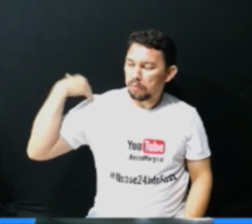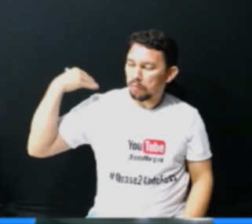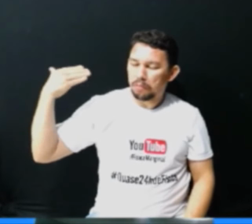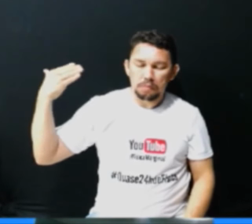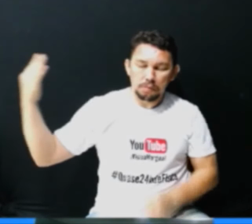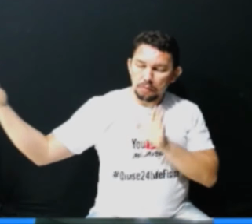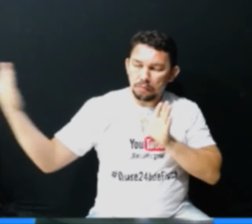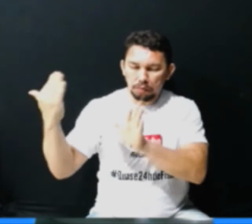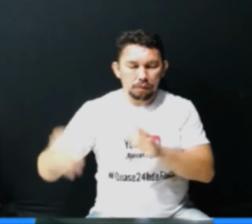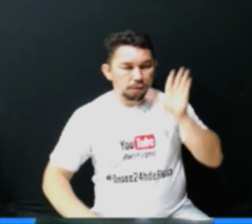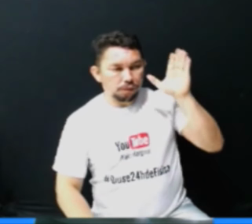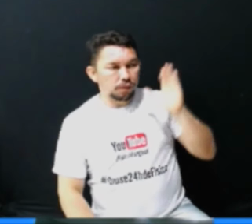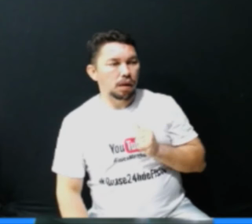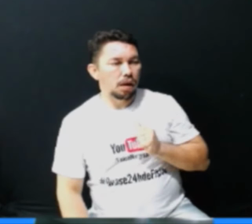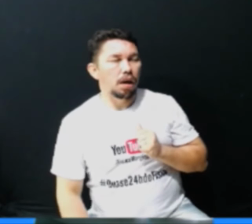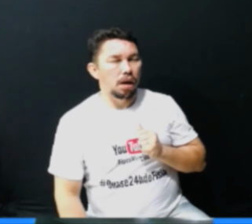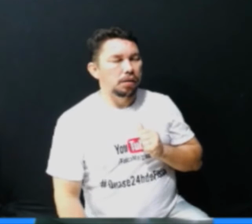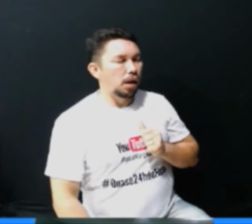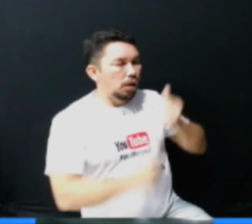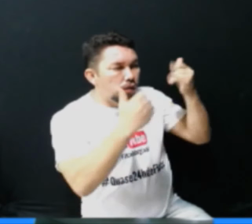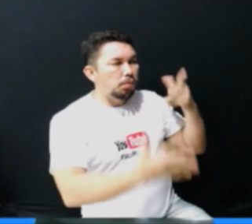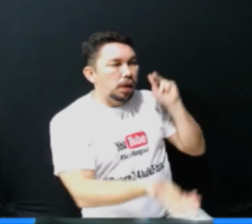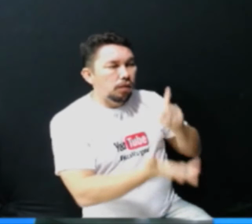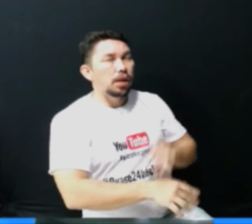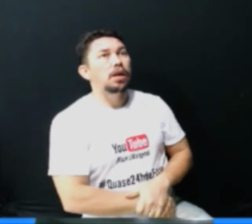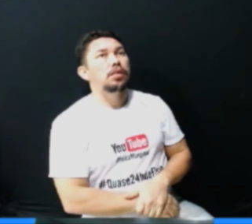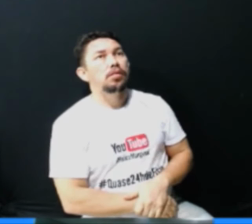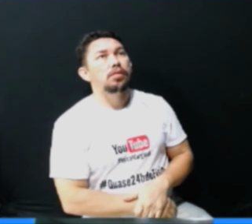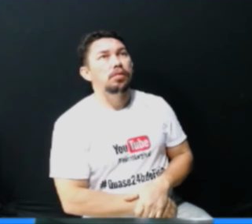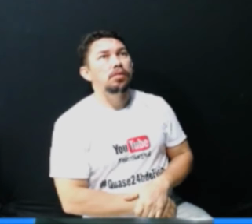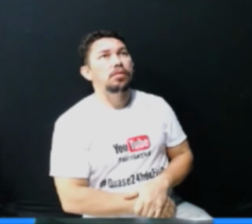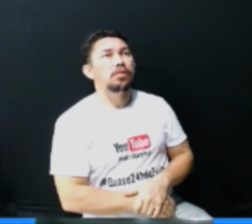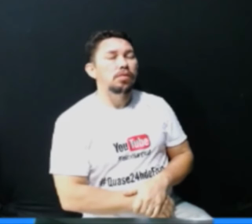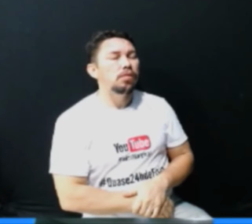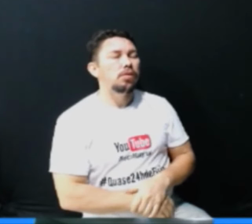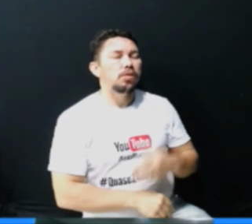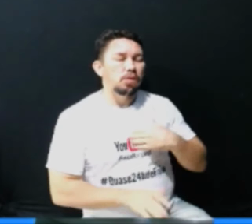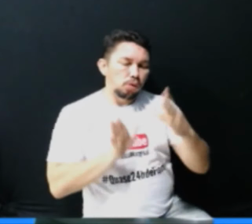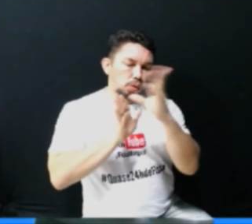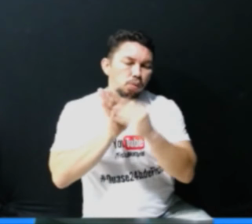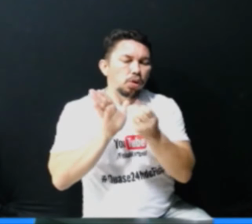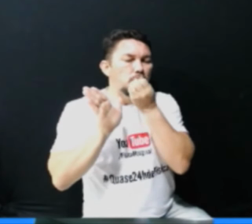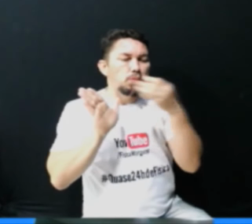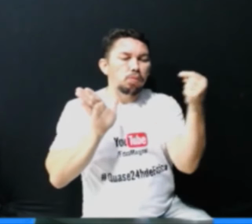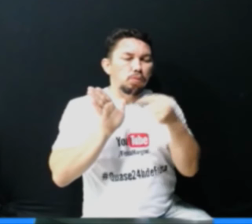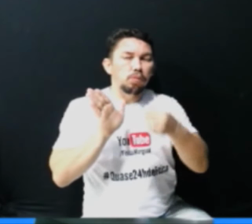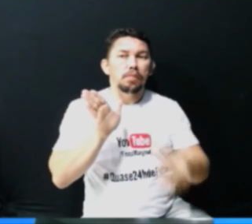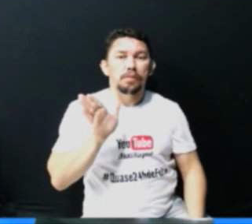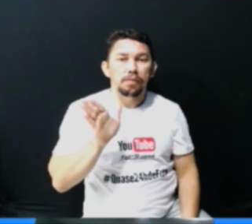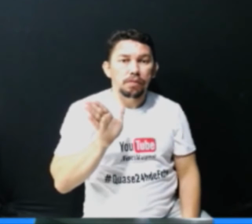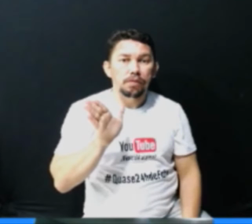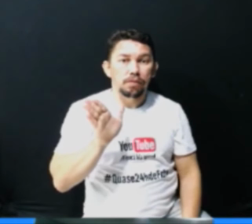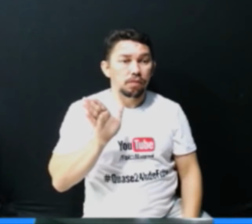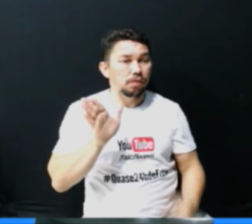olha, vou te falar, você está perguntando, eu vou mandar a real. É, o conteúdo é muito bom. Mas, olha,